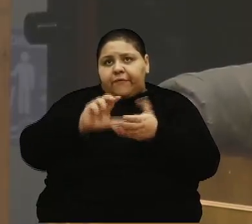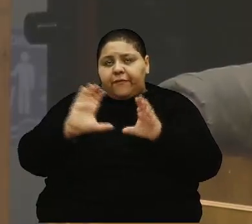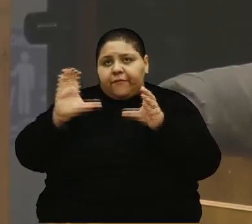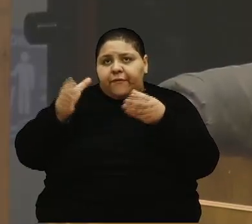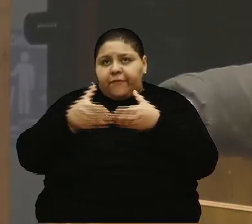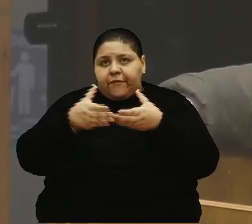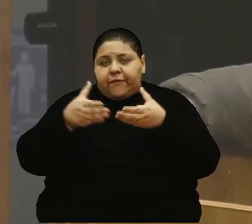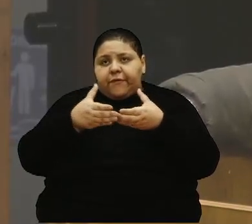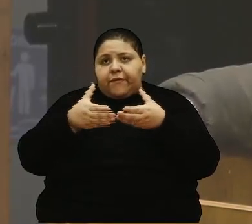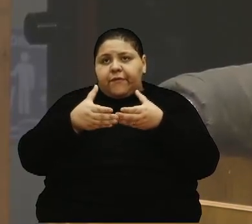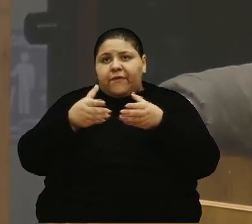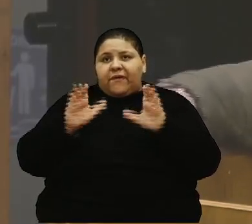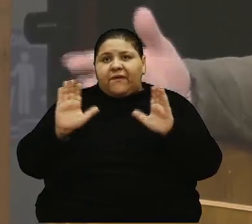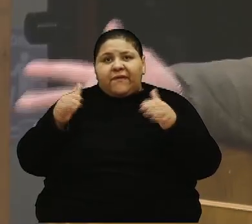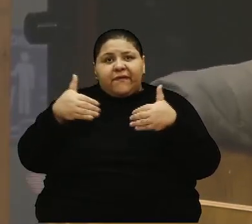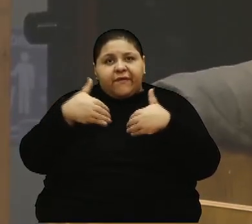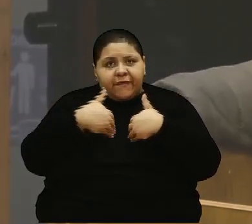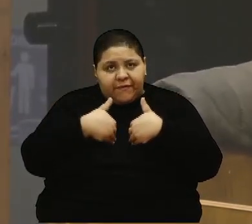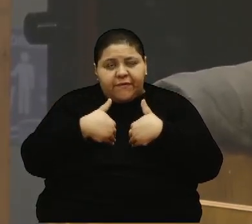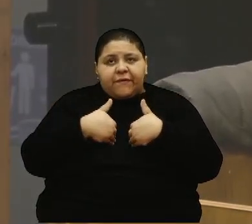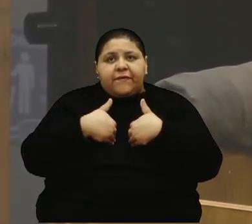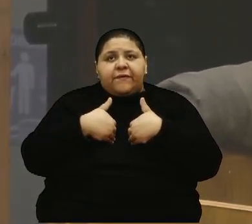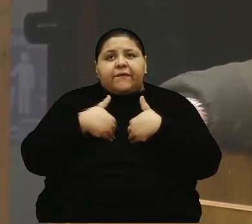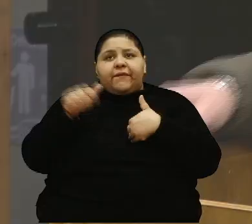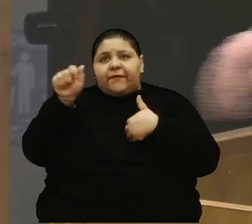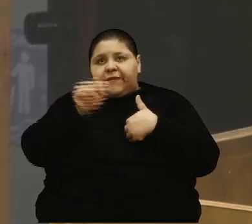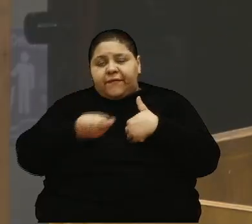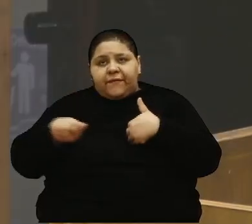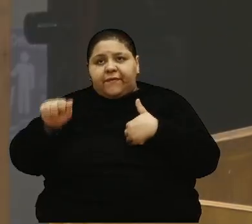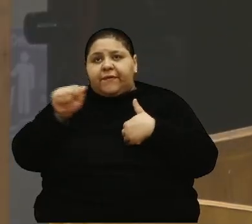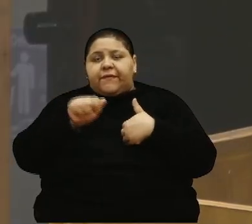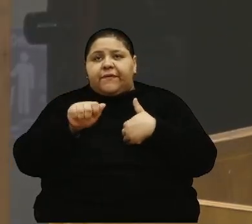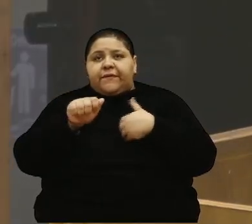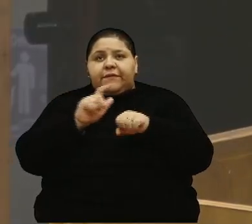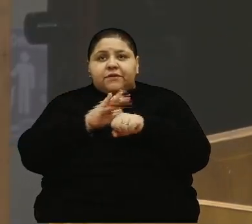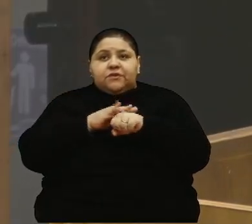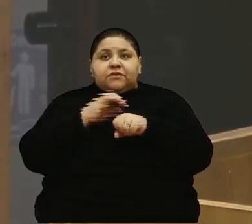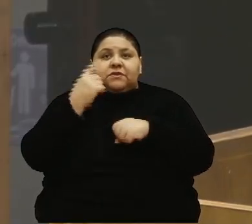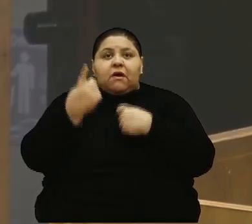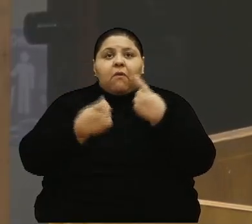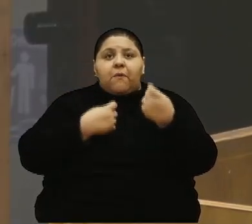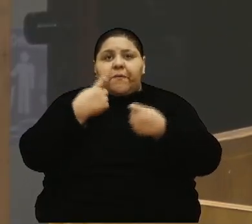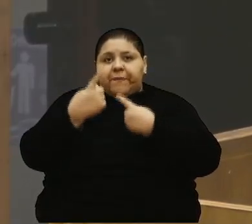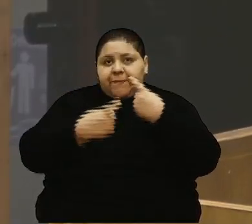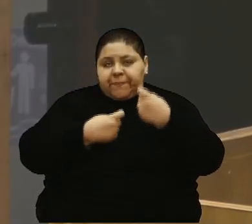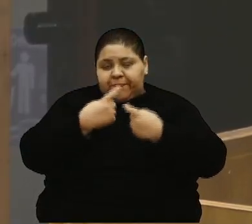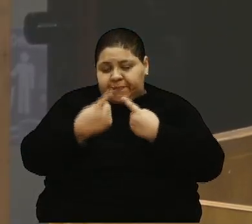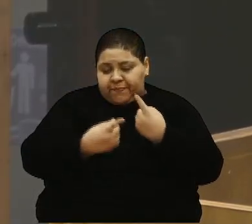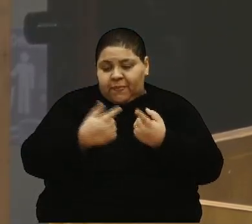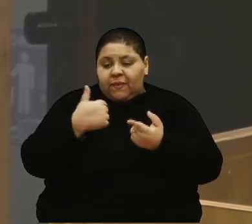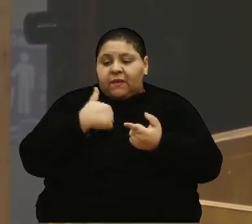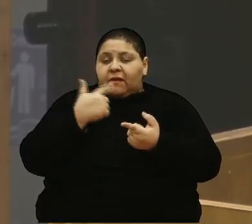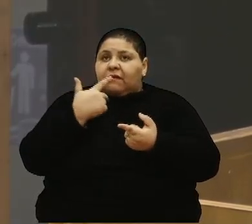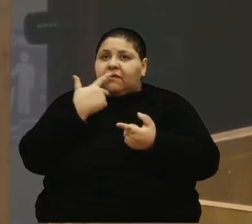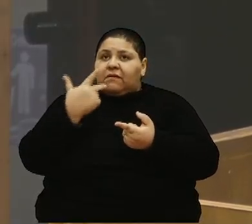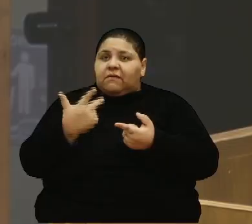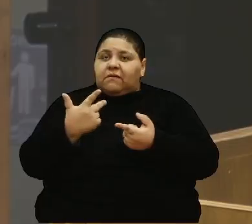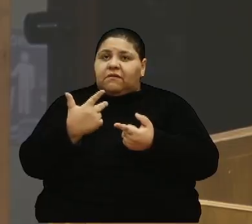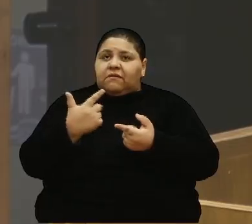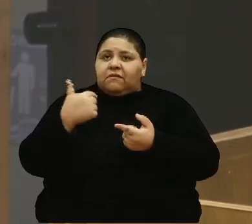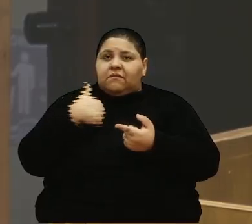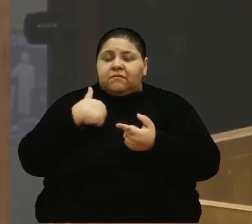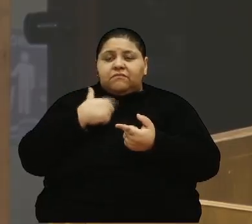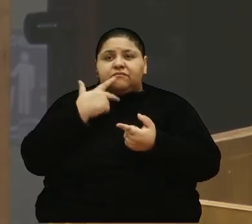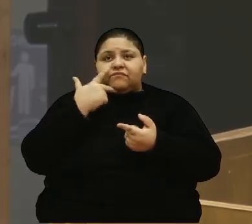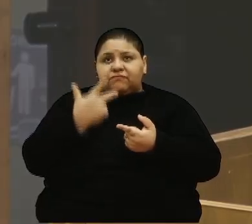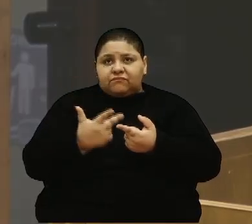transtorno espectro autista, pelas associações de doenças raras. E na minha fala ontem no evento, eu